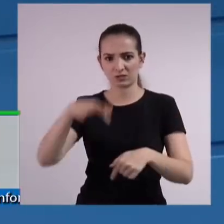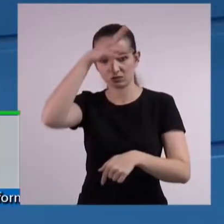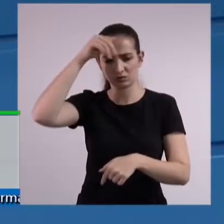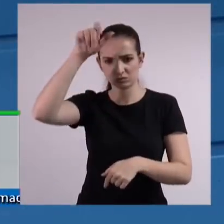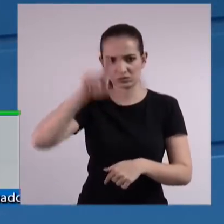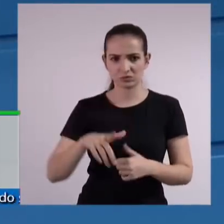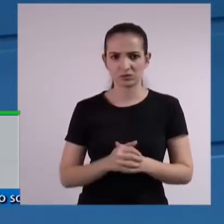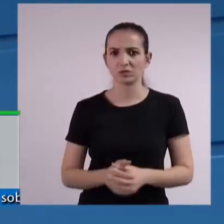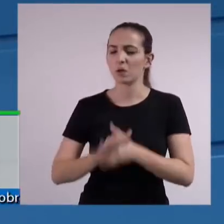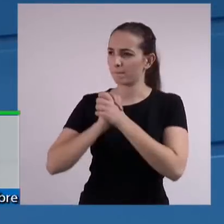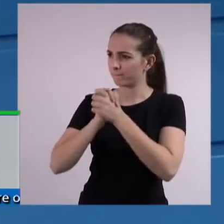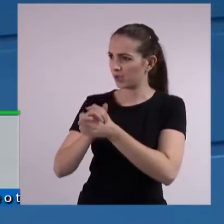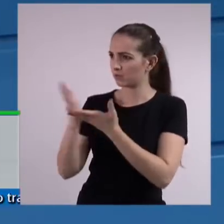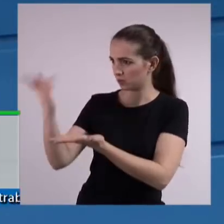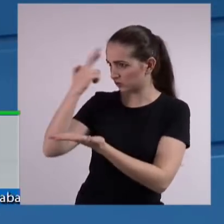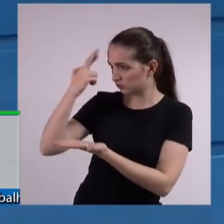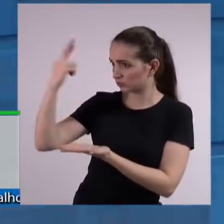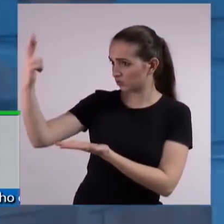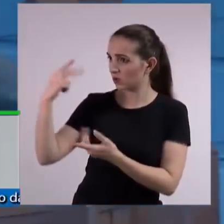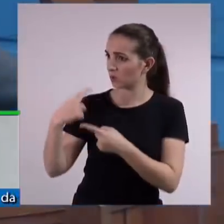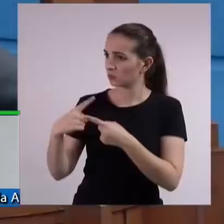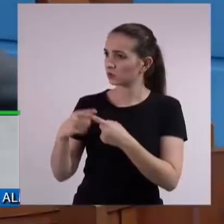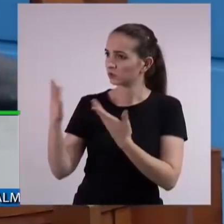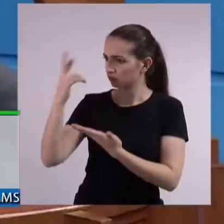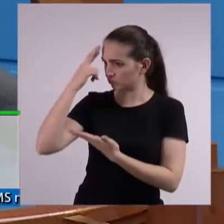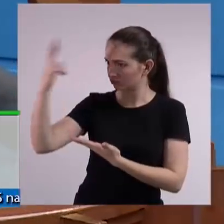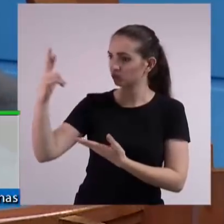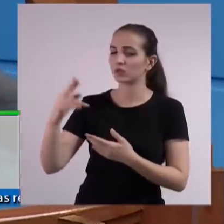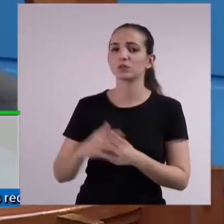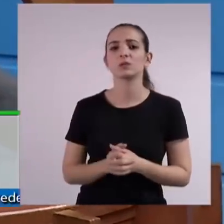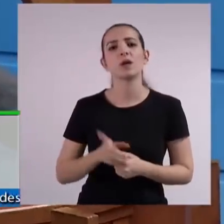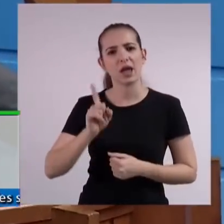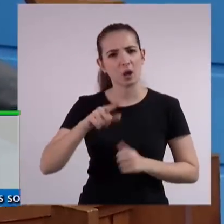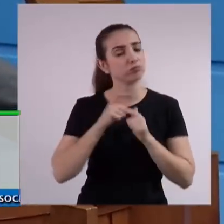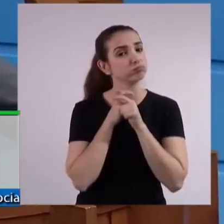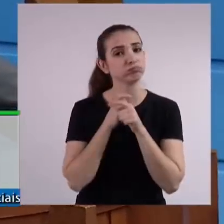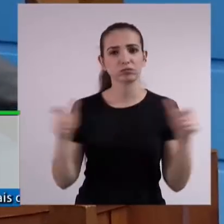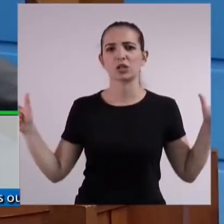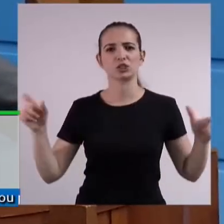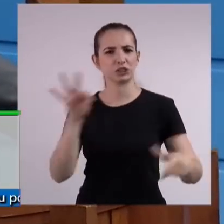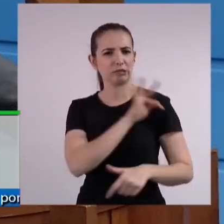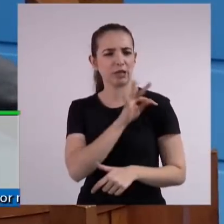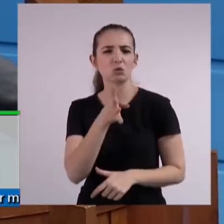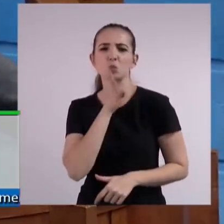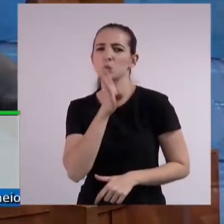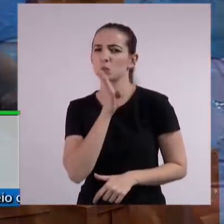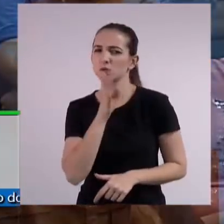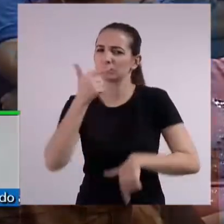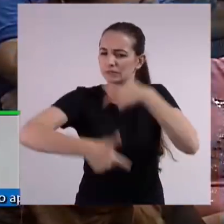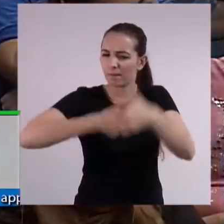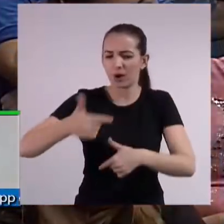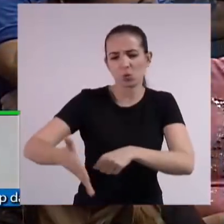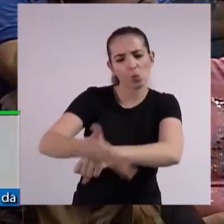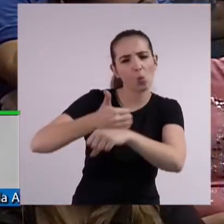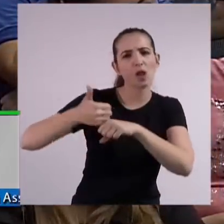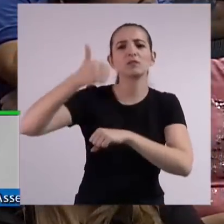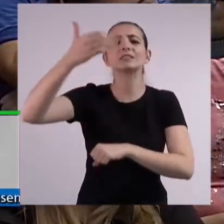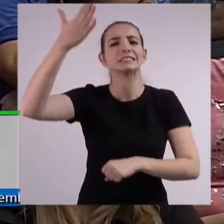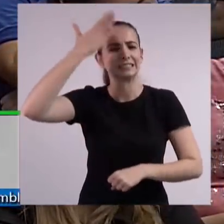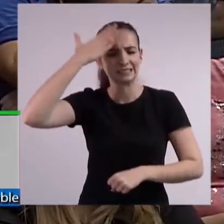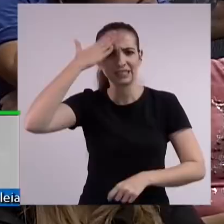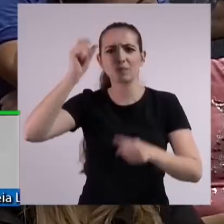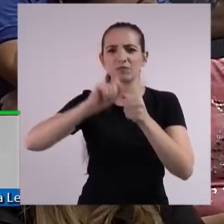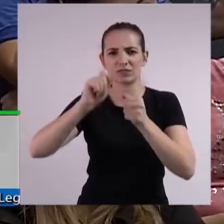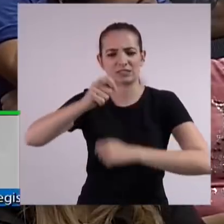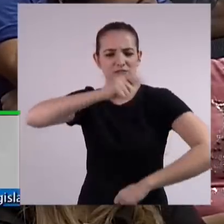Grosso do Sul. Parabéns, porque Vossa Excelência, além de um grande técnico, trabalhador, qualificado, que sabe